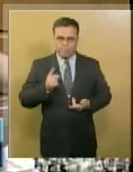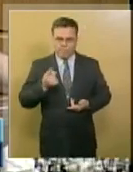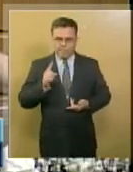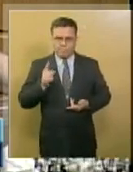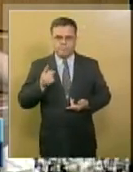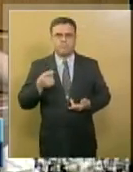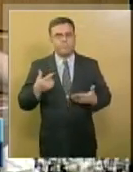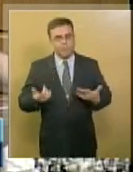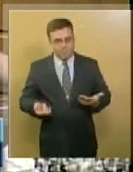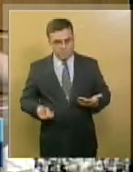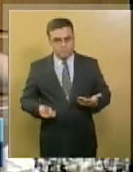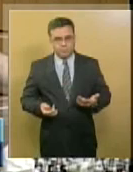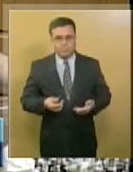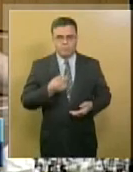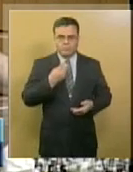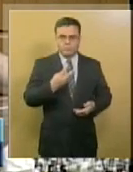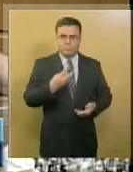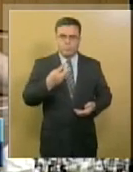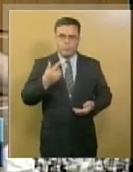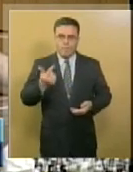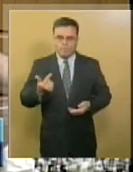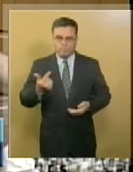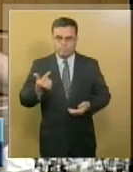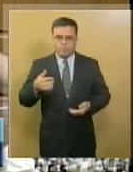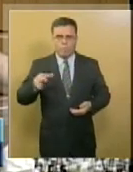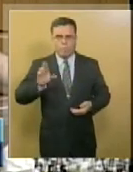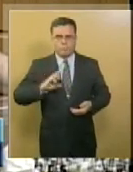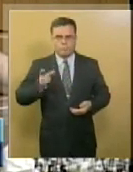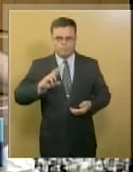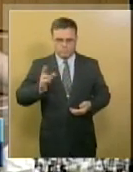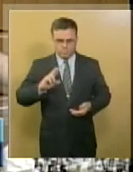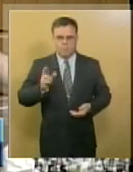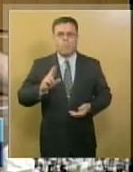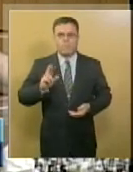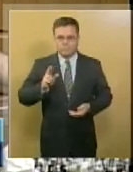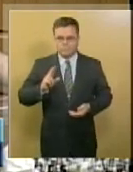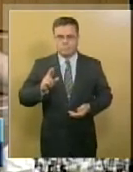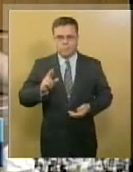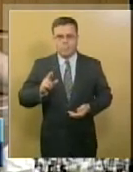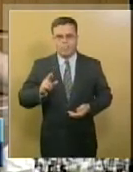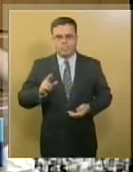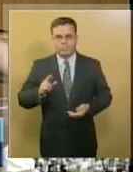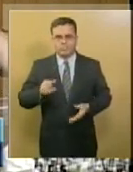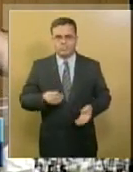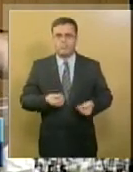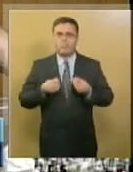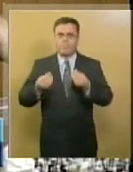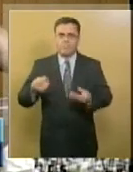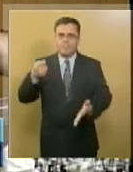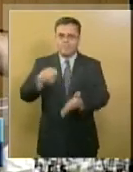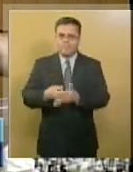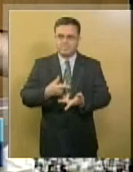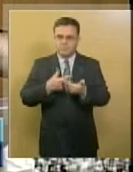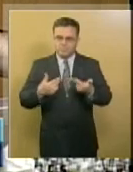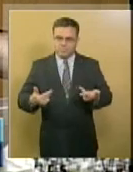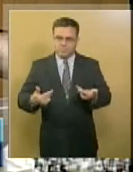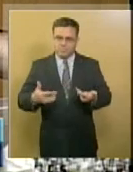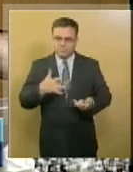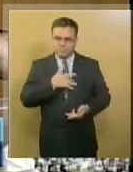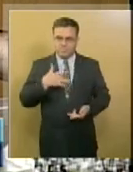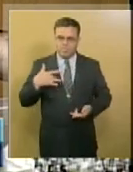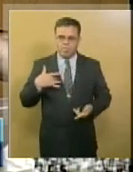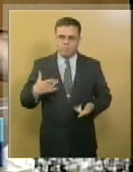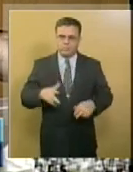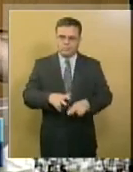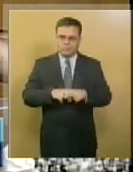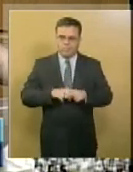para animais, são 32 economizados em saúde humana. É dinheiro que sobra para a saúde humana. Então, senhores... Entre